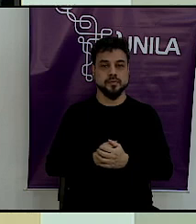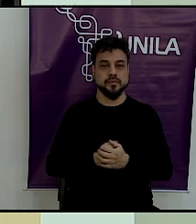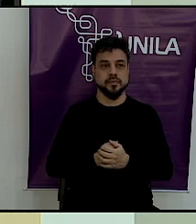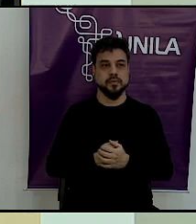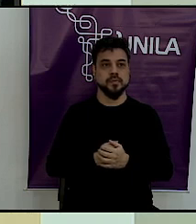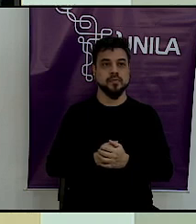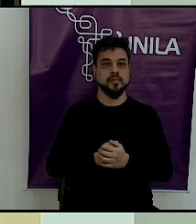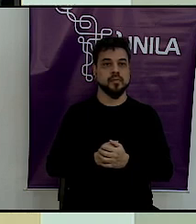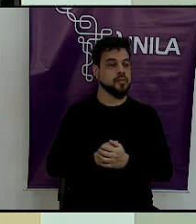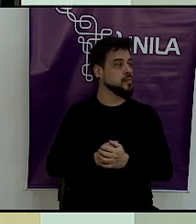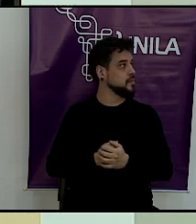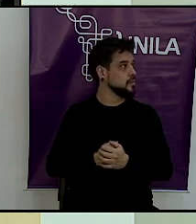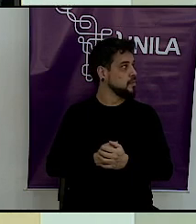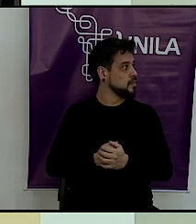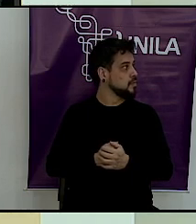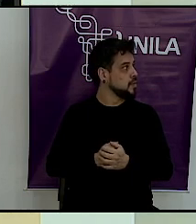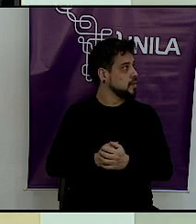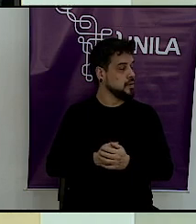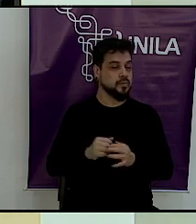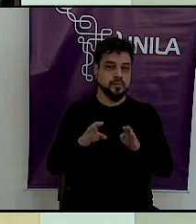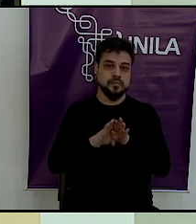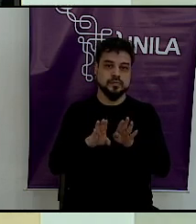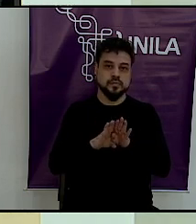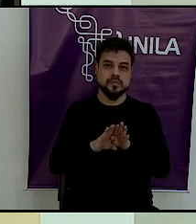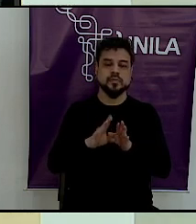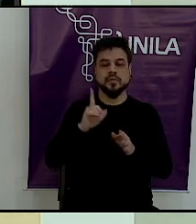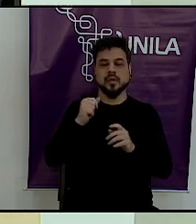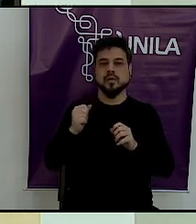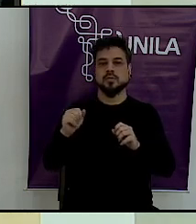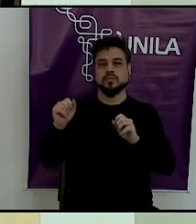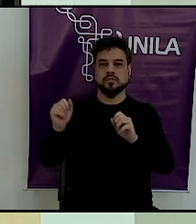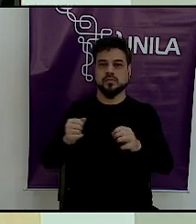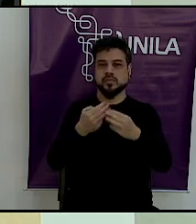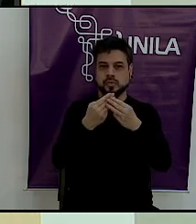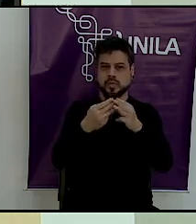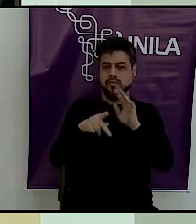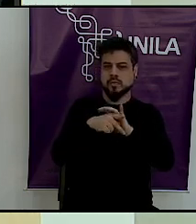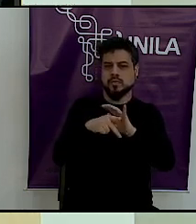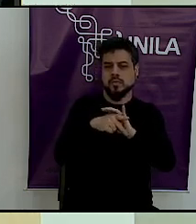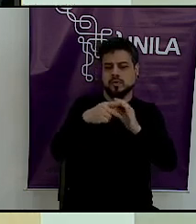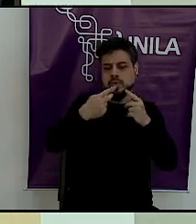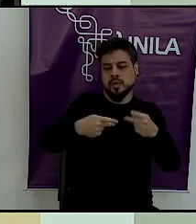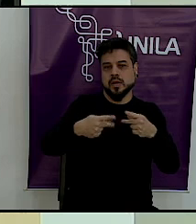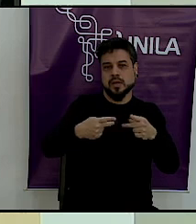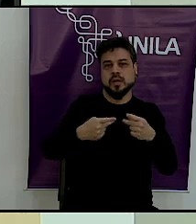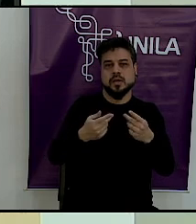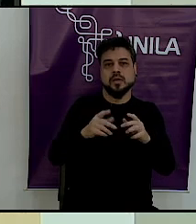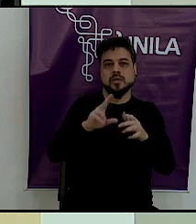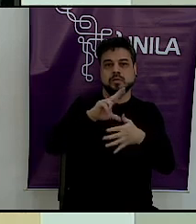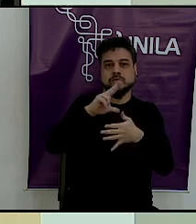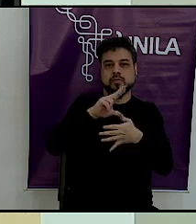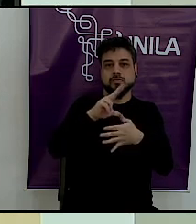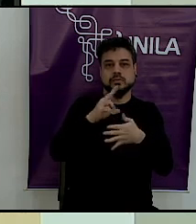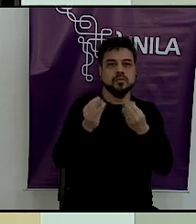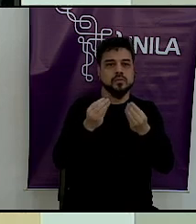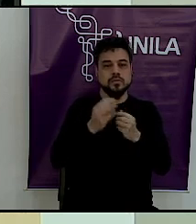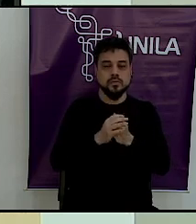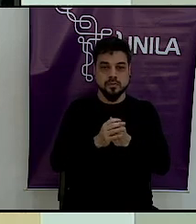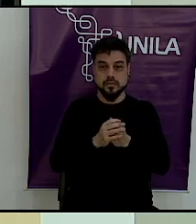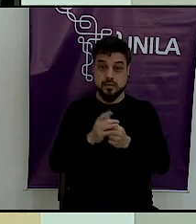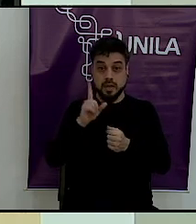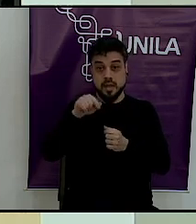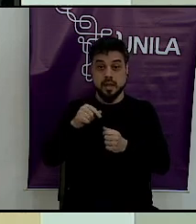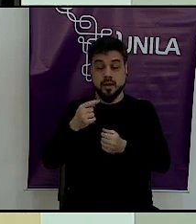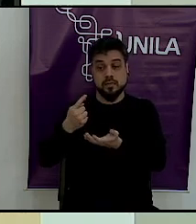Receitas próprias, isso aqui eu quis colocar esse slide para chamar a atenção. Então, receitas próprias, o que são? São os convênios que a gente assina com Fundação Araucária